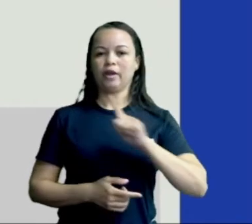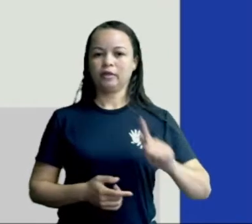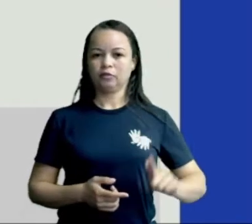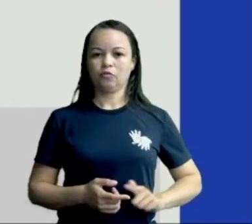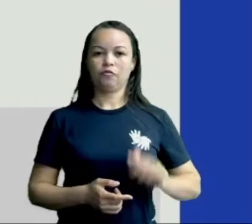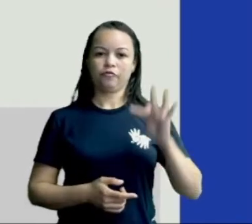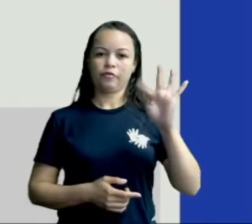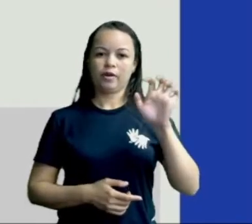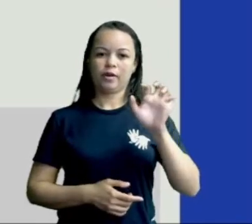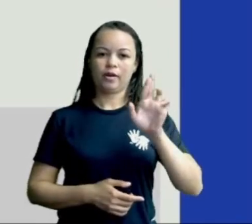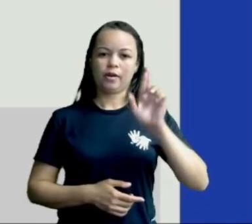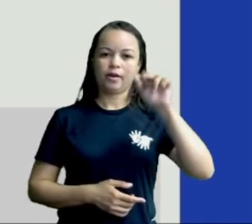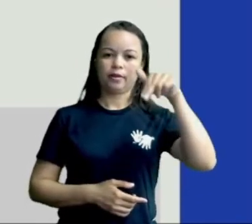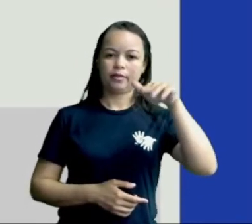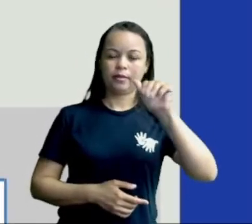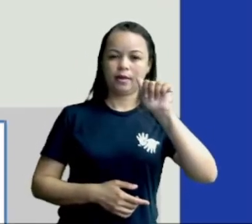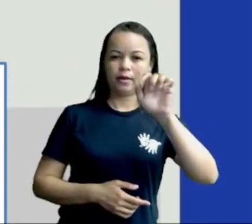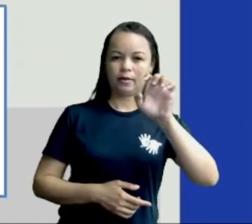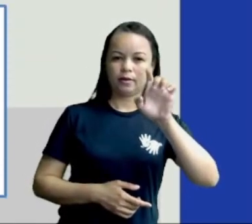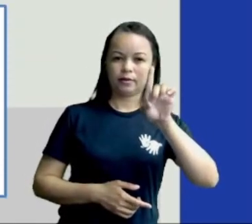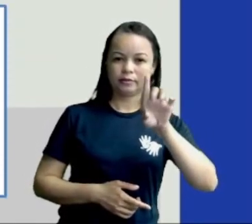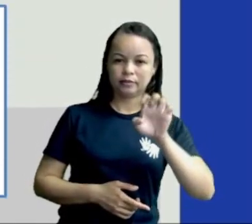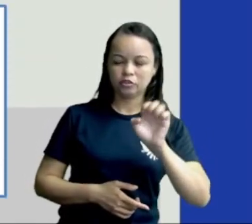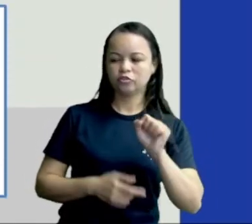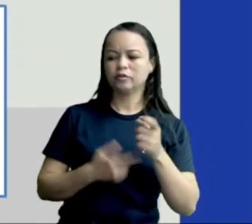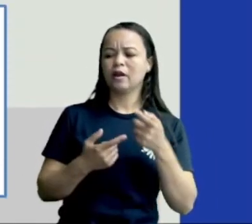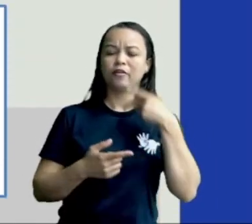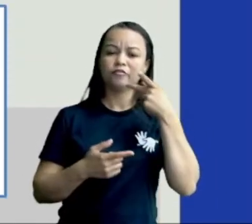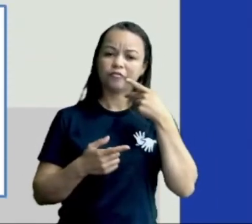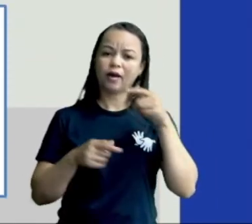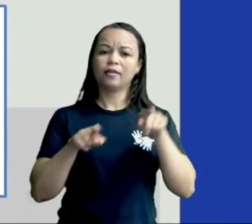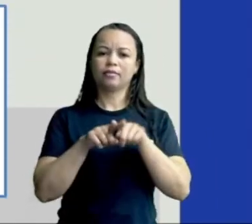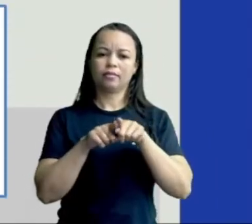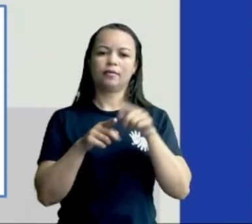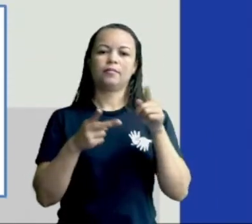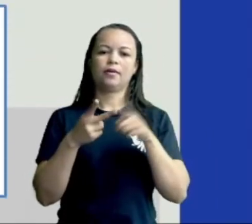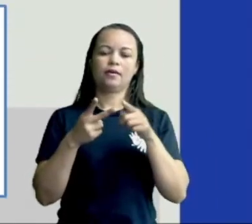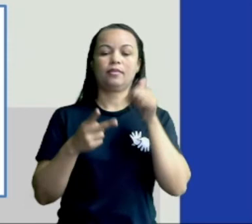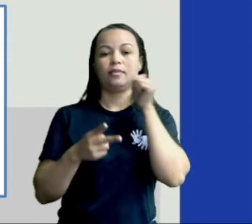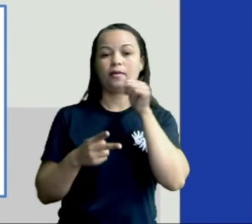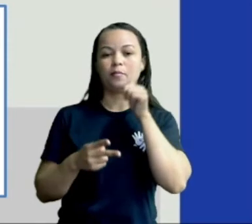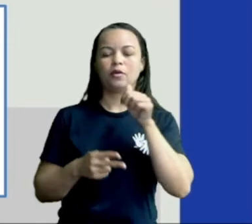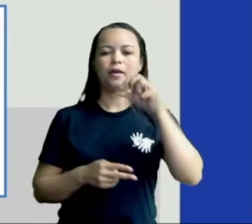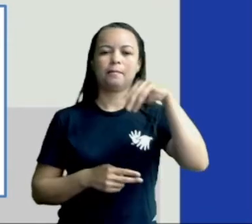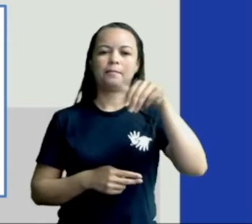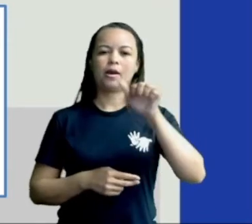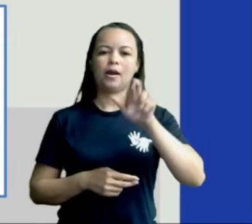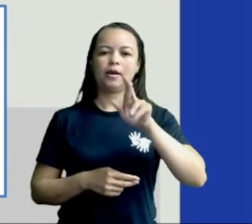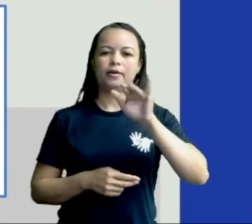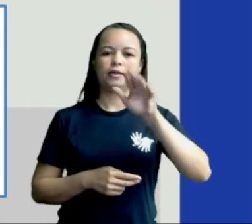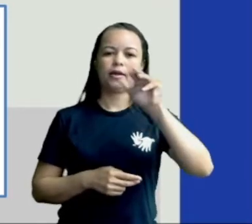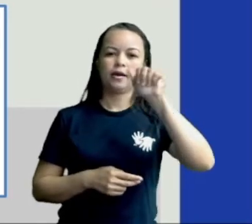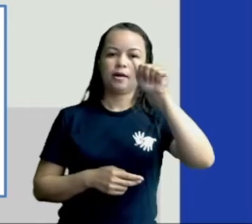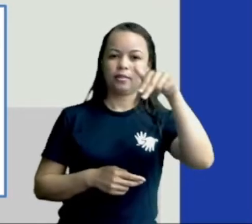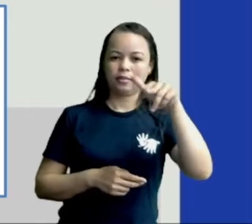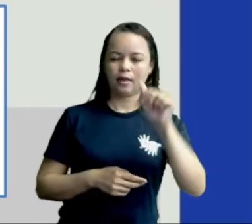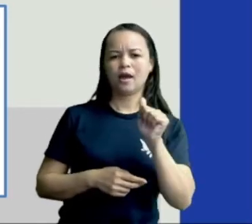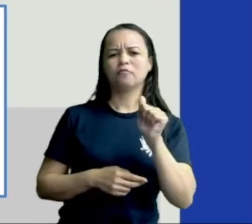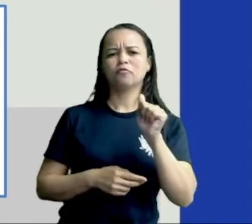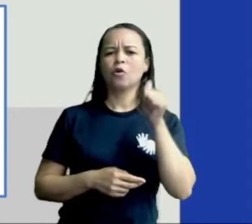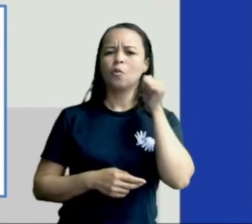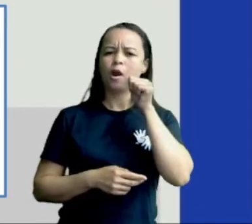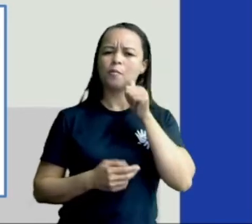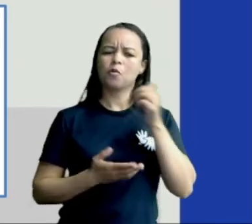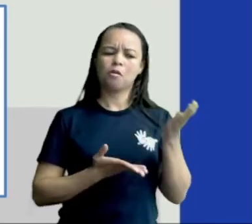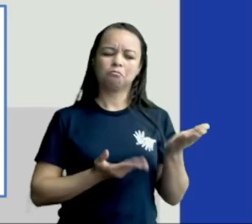da Batalha do Monte das Tabocas. E ele fala também de Mariana Malha de Rego Barreto, foi uma